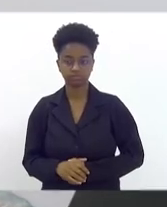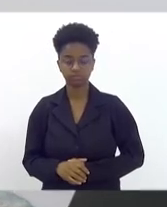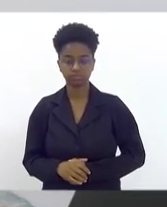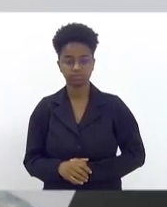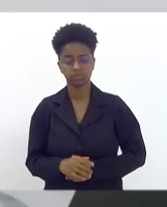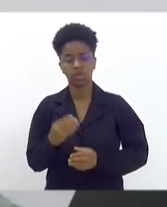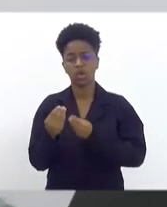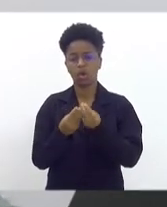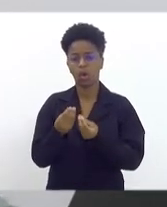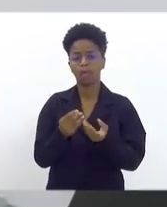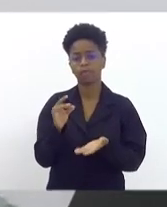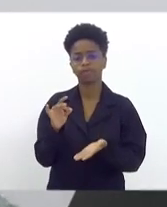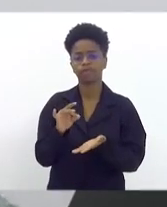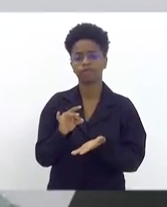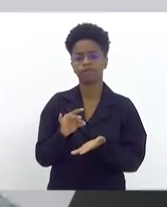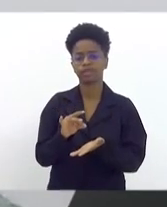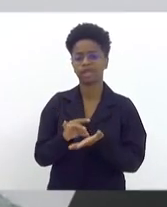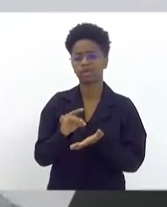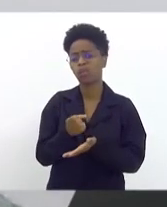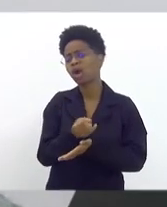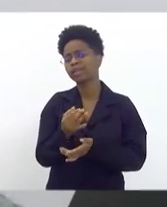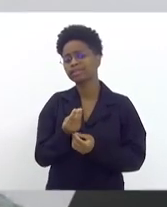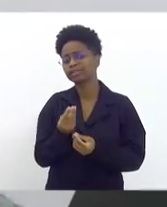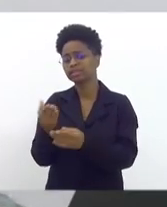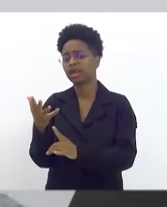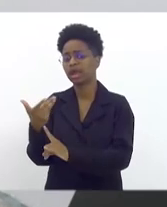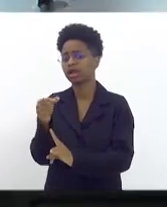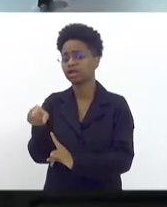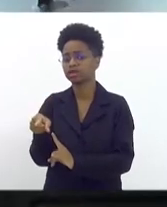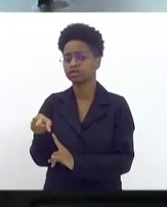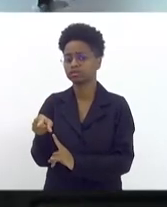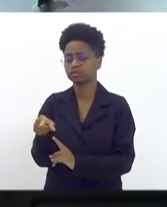fato fica com esse artista, com esse produtor cultural? Com o autor,